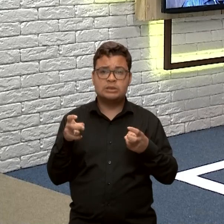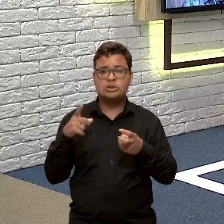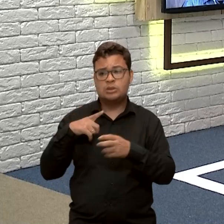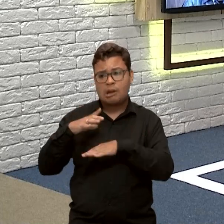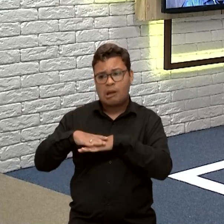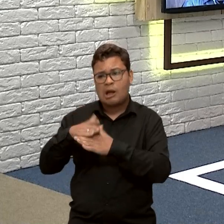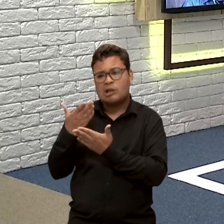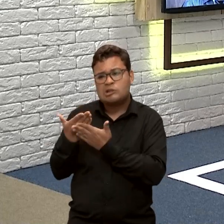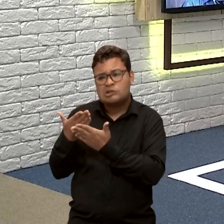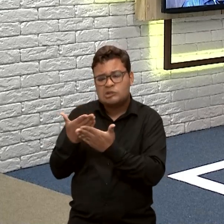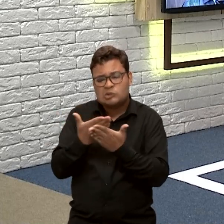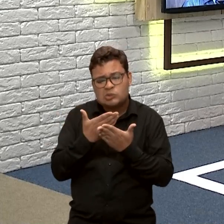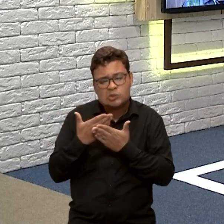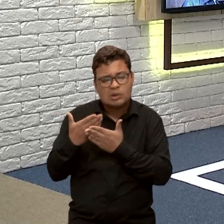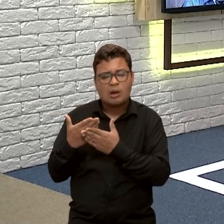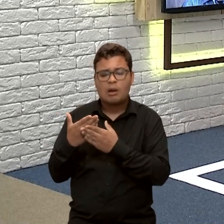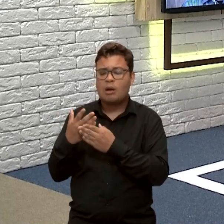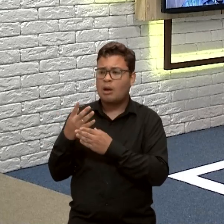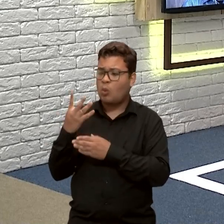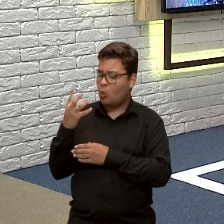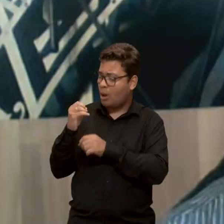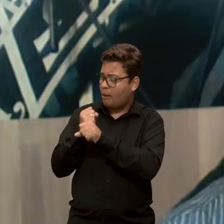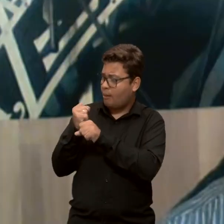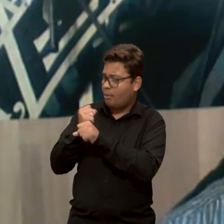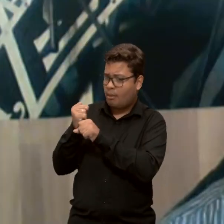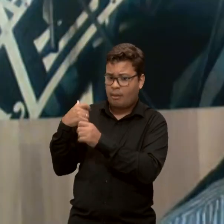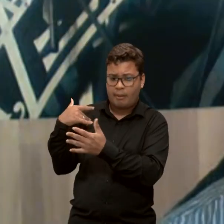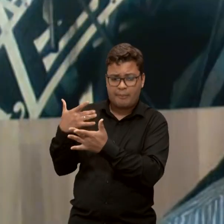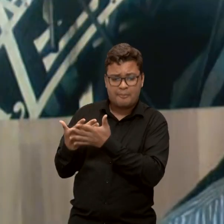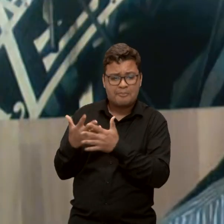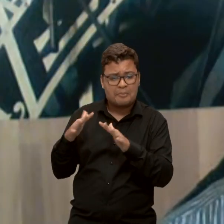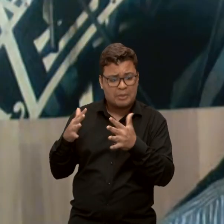vacina contra a dengue, em que pé que isso está?